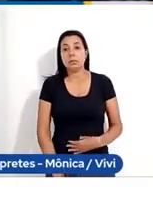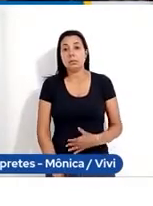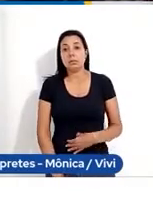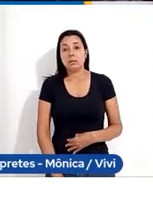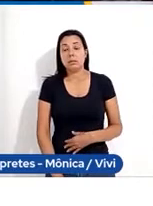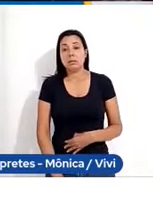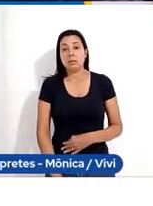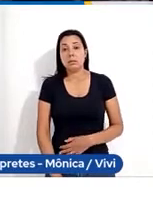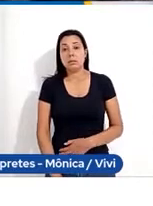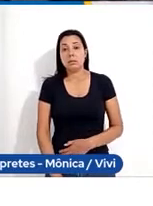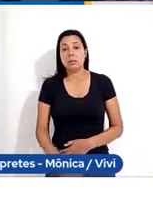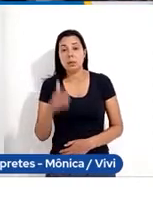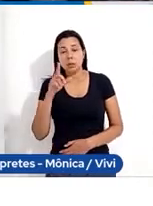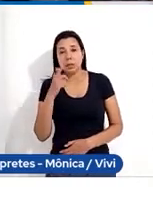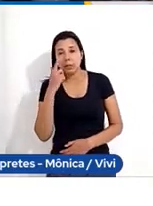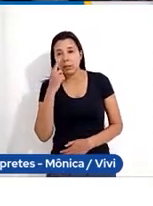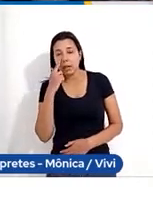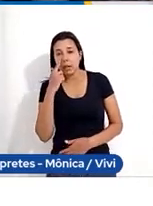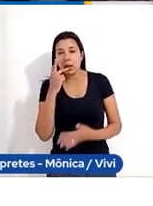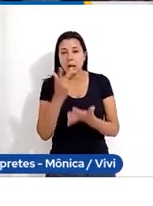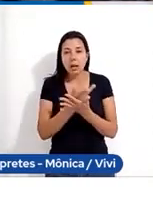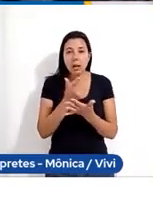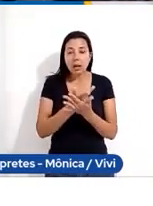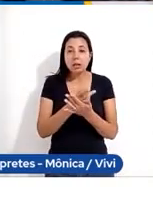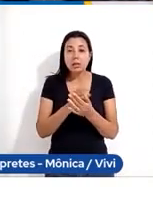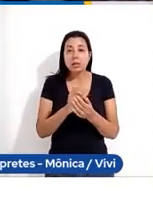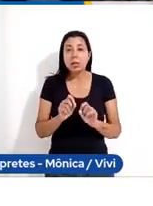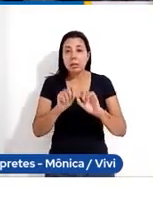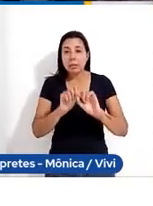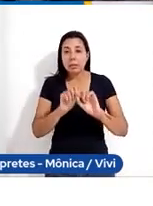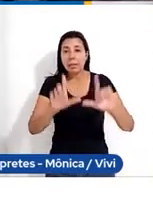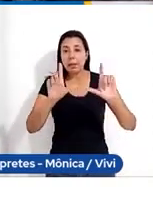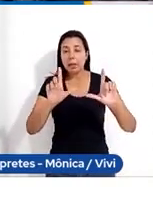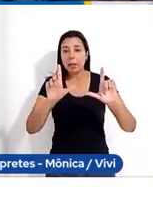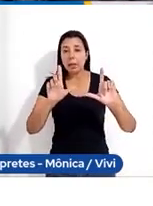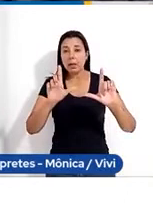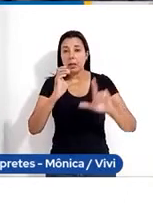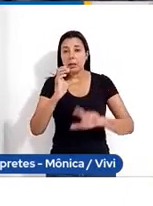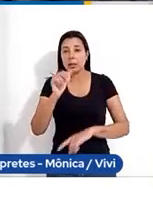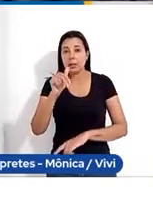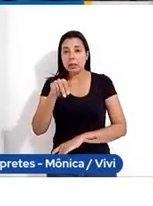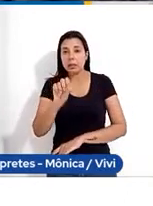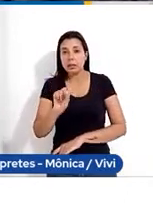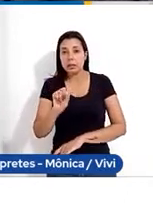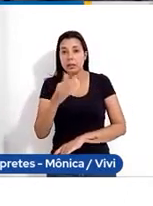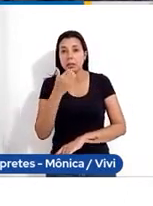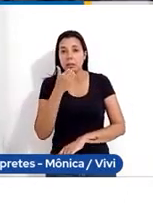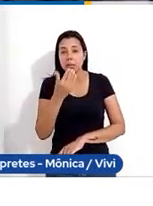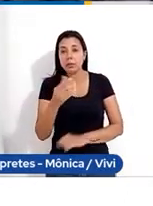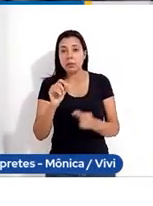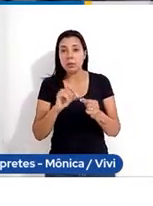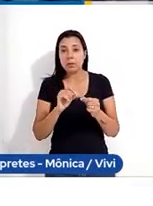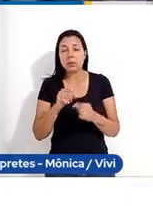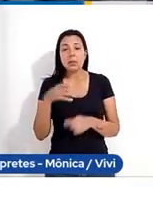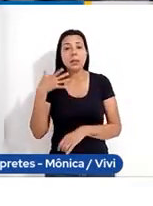por favor, me avisem se tiver alguma coisa errada, mas eu acho que está a tela de apresentação aqui. Né, o CNS me pediu para fazer uma